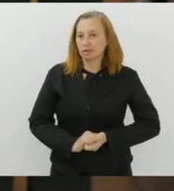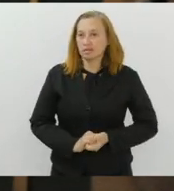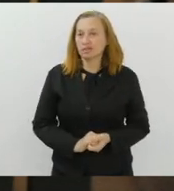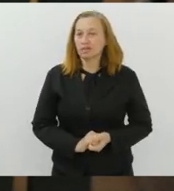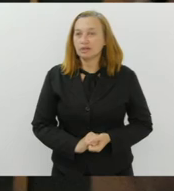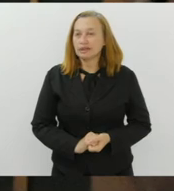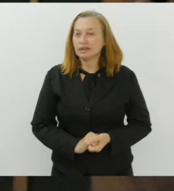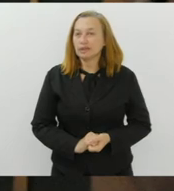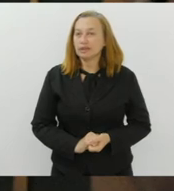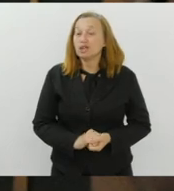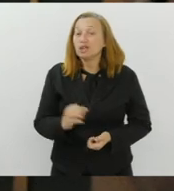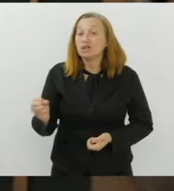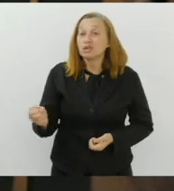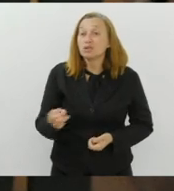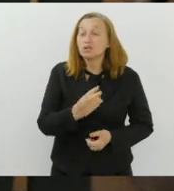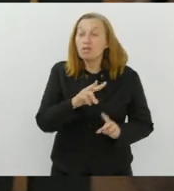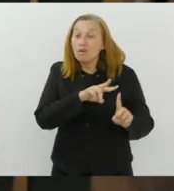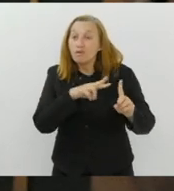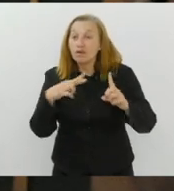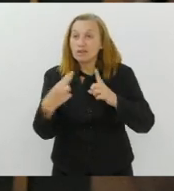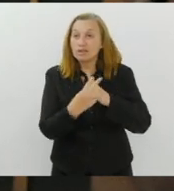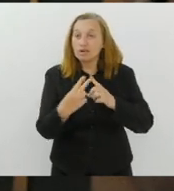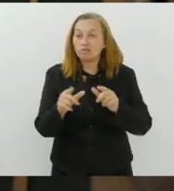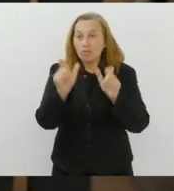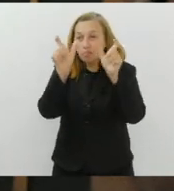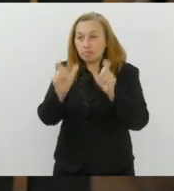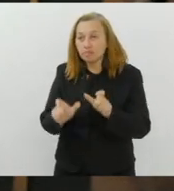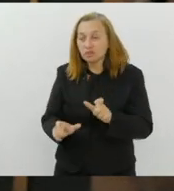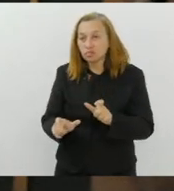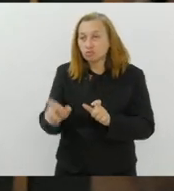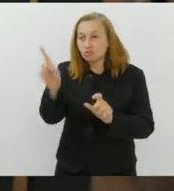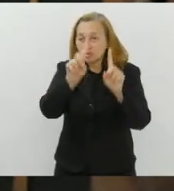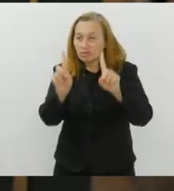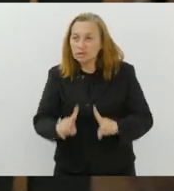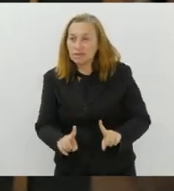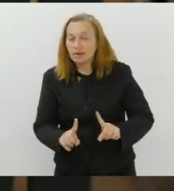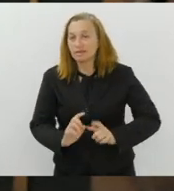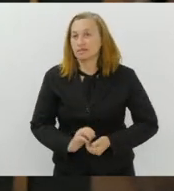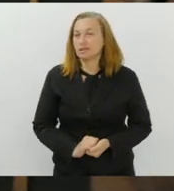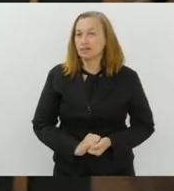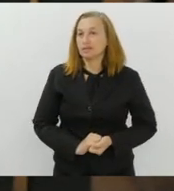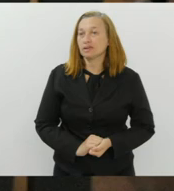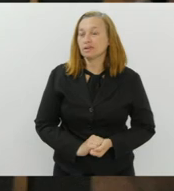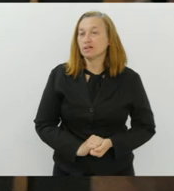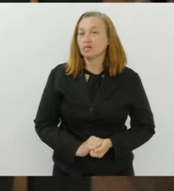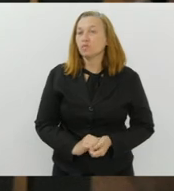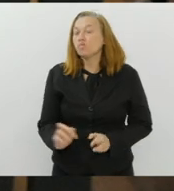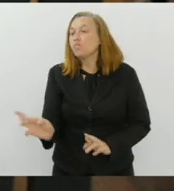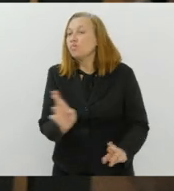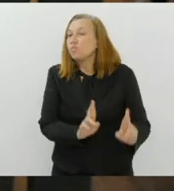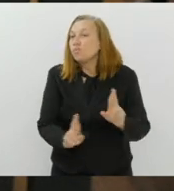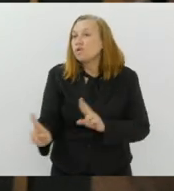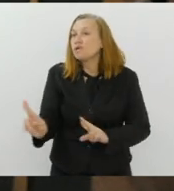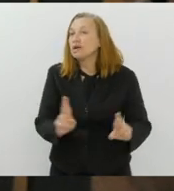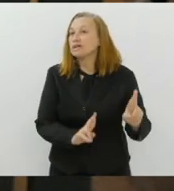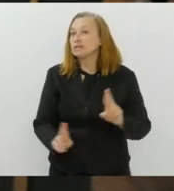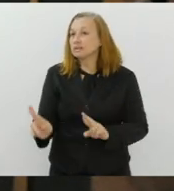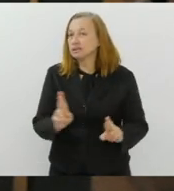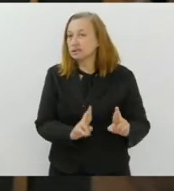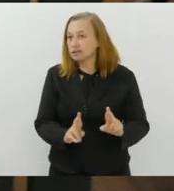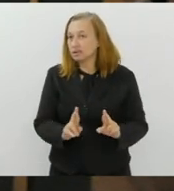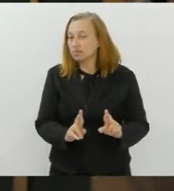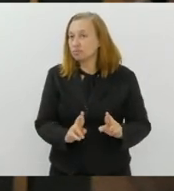desse novo olhar que traz a pessoa com deficiência para, numa relação, né,